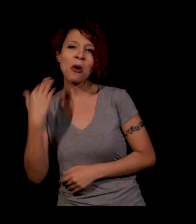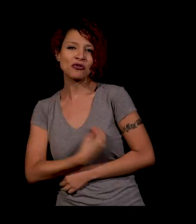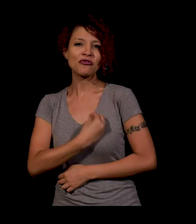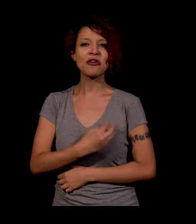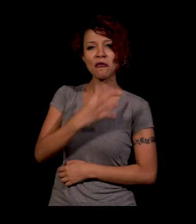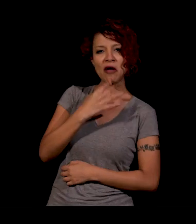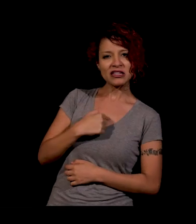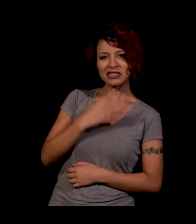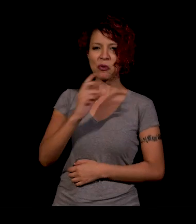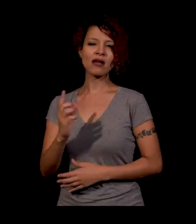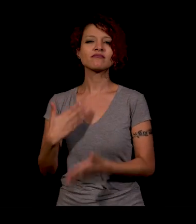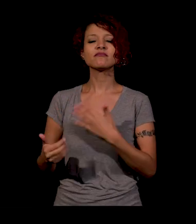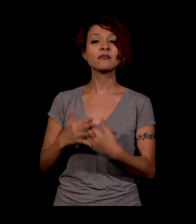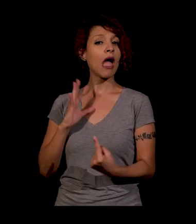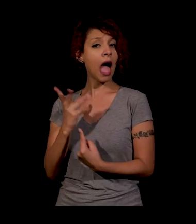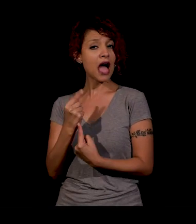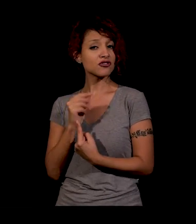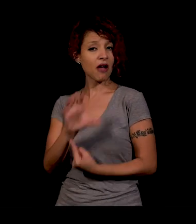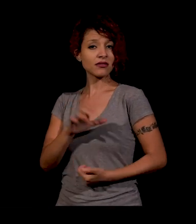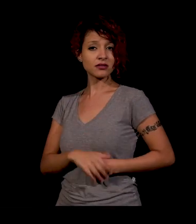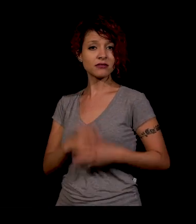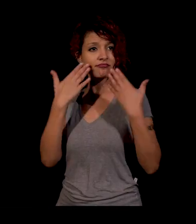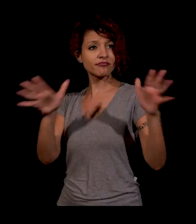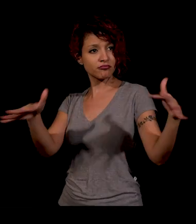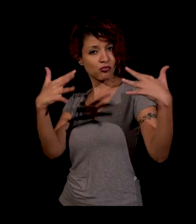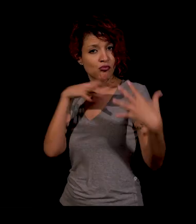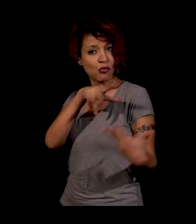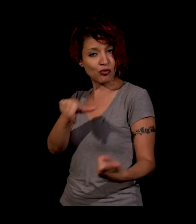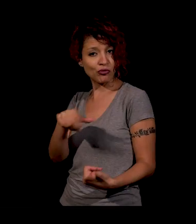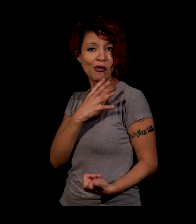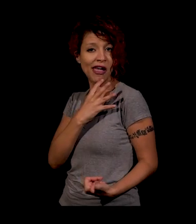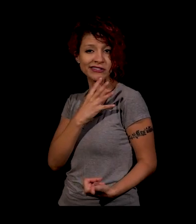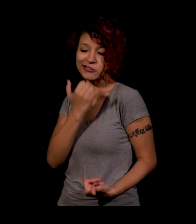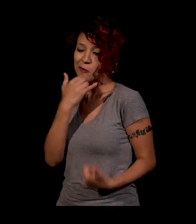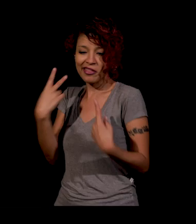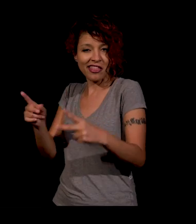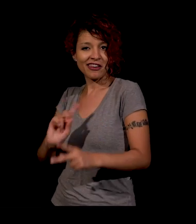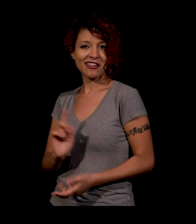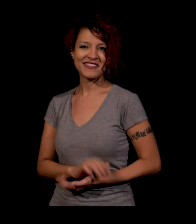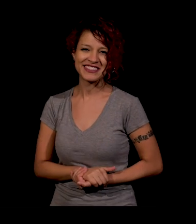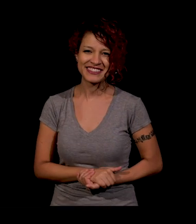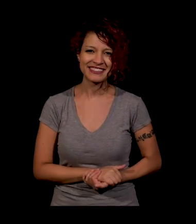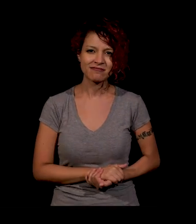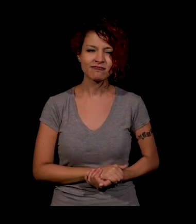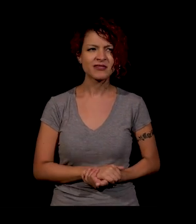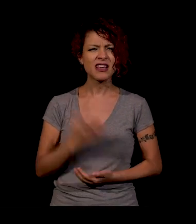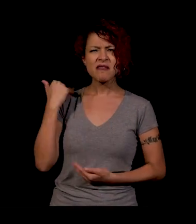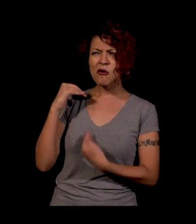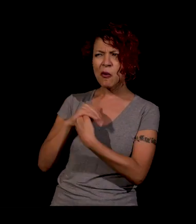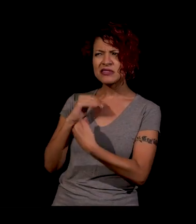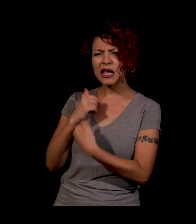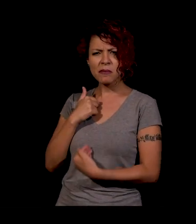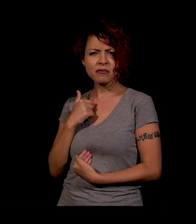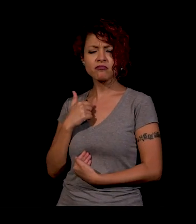se me conhece, se não conhece. Artista é isso aí, quando o cara coloca no mundo, não é mais dele. Que conselho eu daria pra mim mesma? Eu tenho